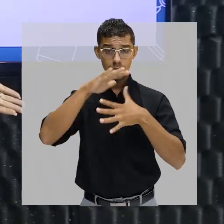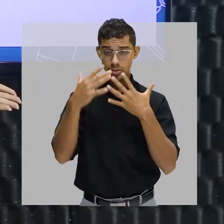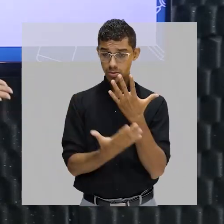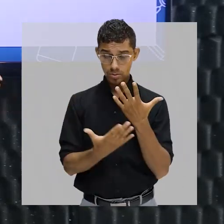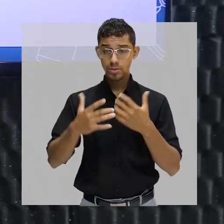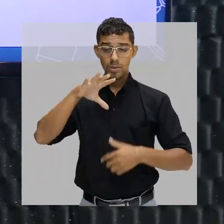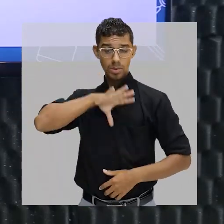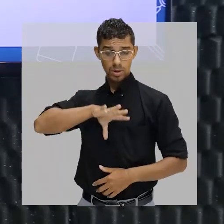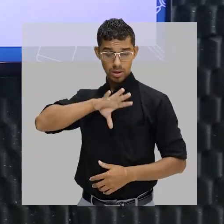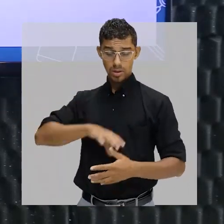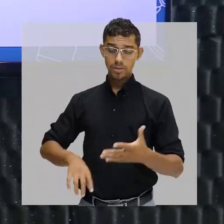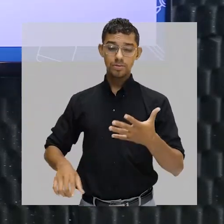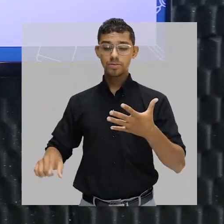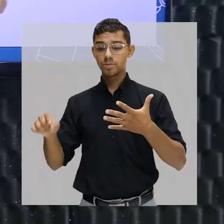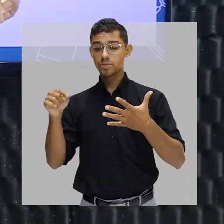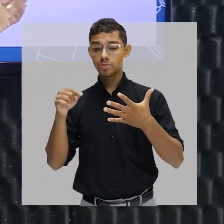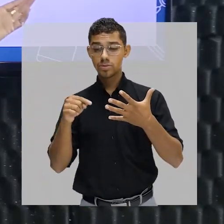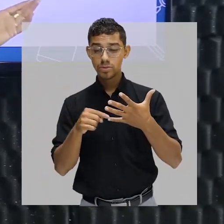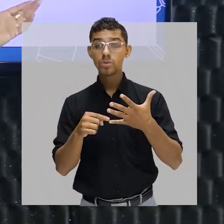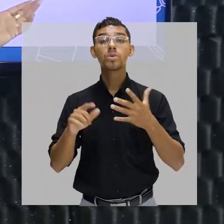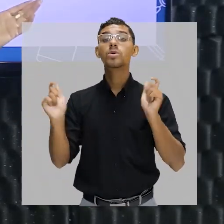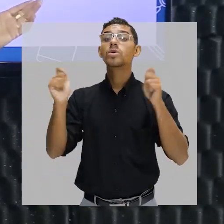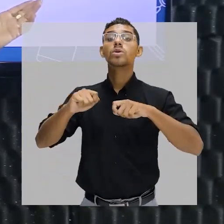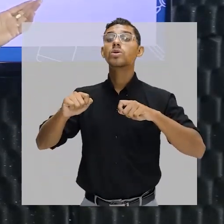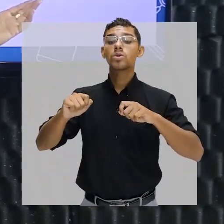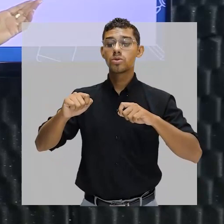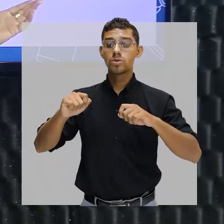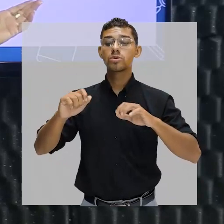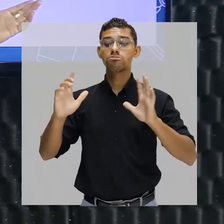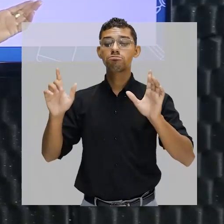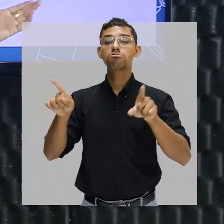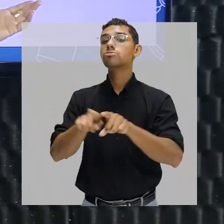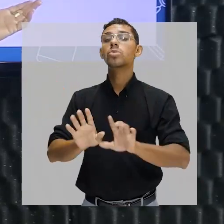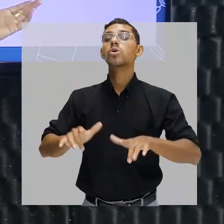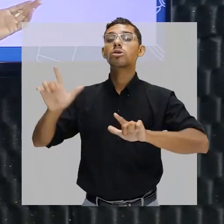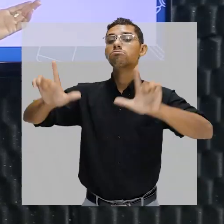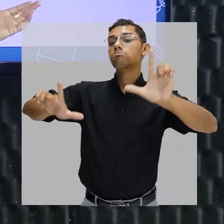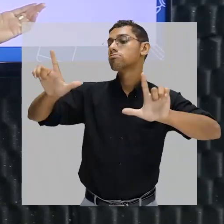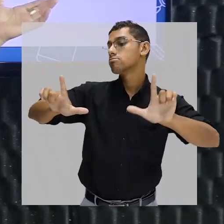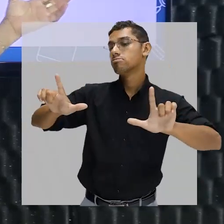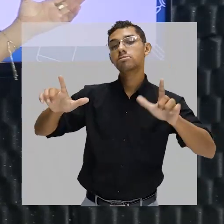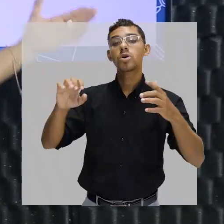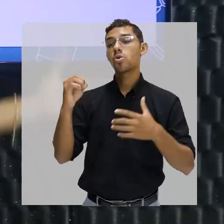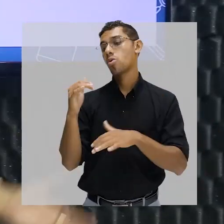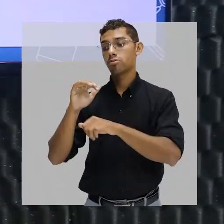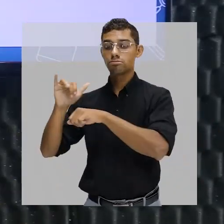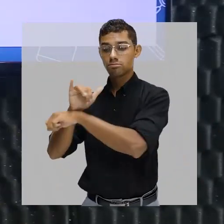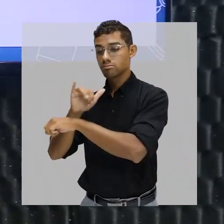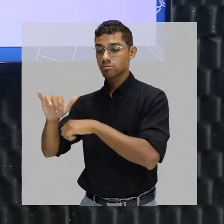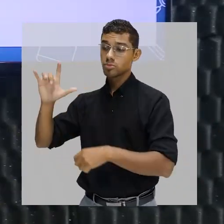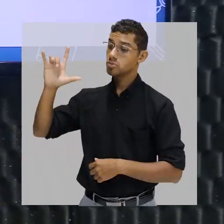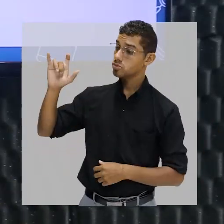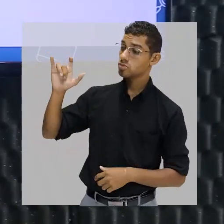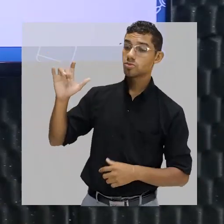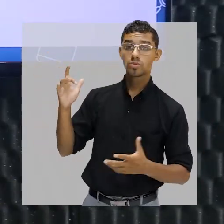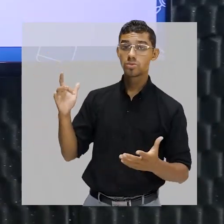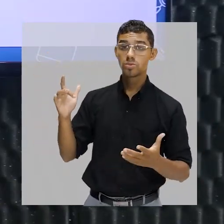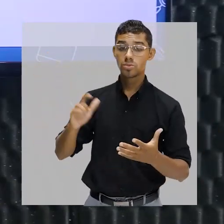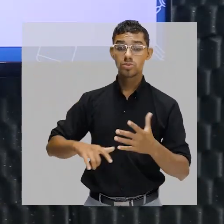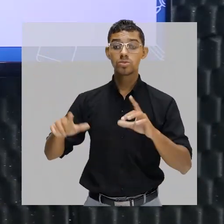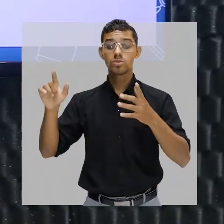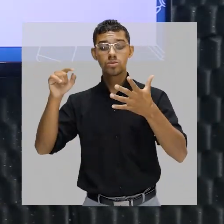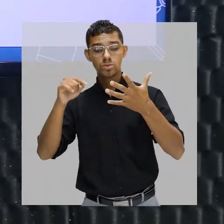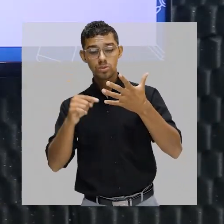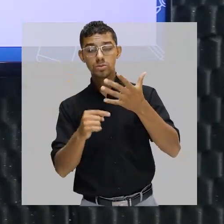sinais pelo Tyron. O canal, já falei, né? A TV Educação ou a plataforma Gonçalves Dias. E o contexto,